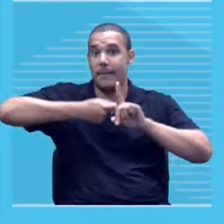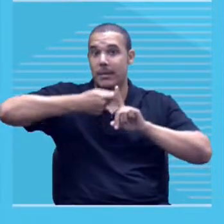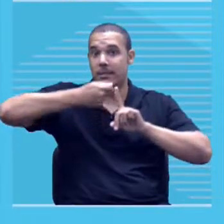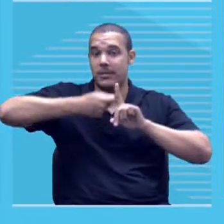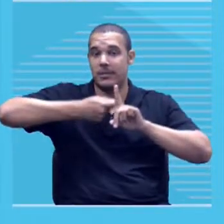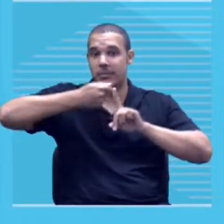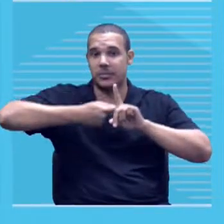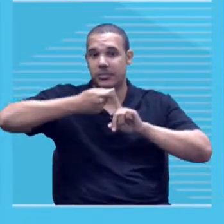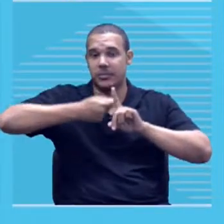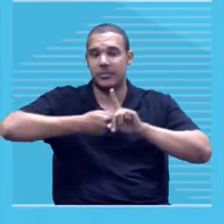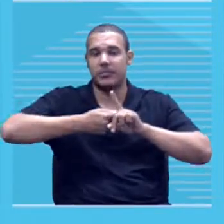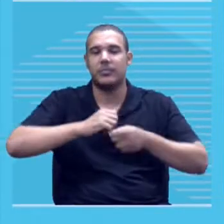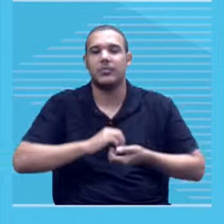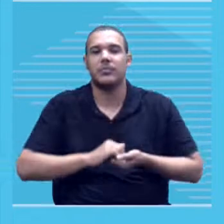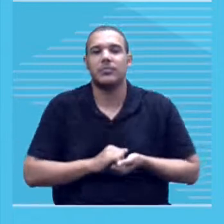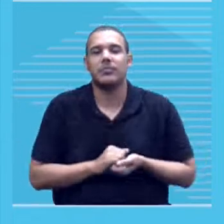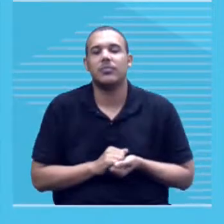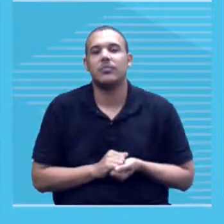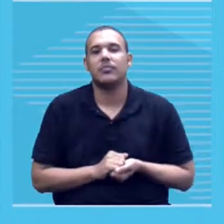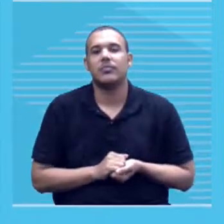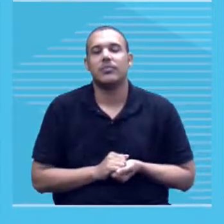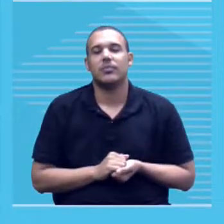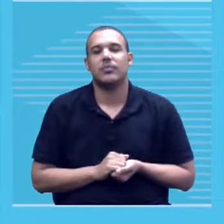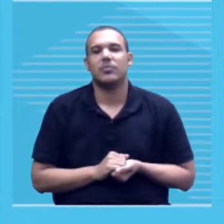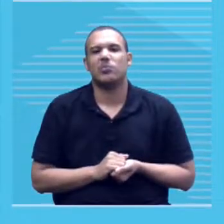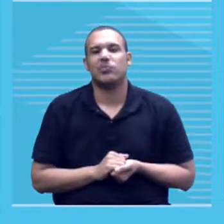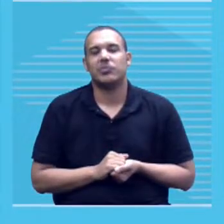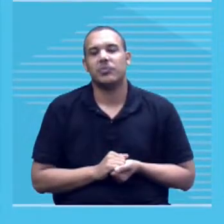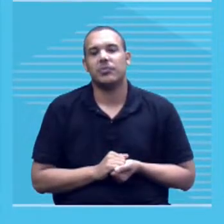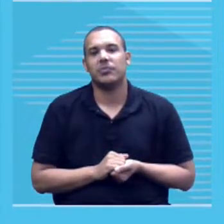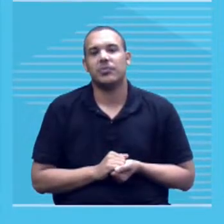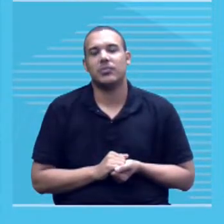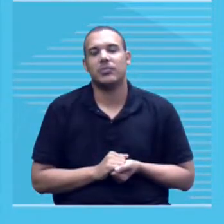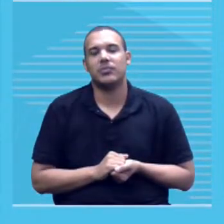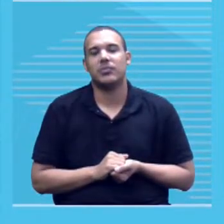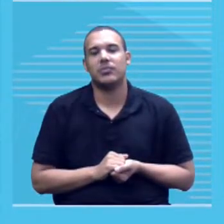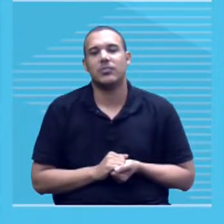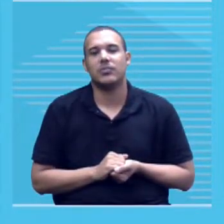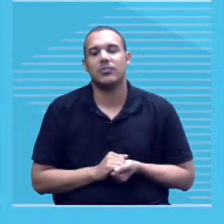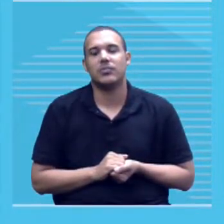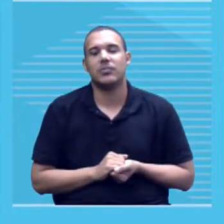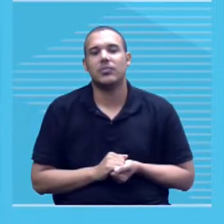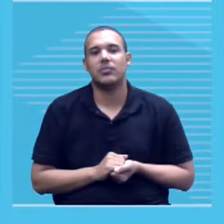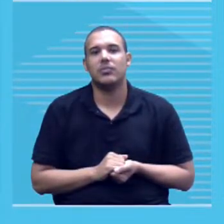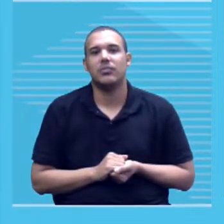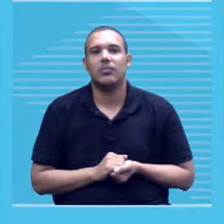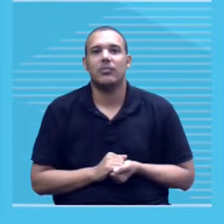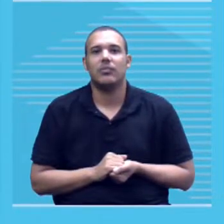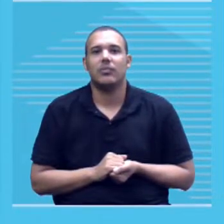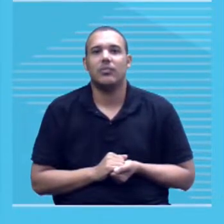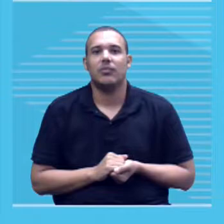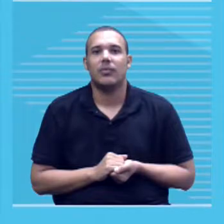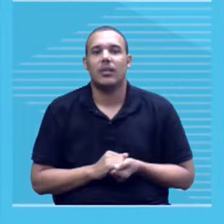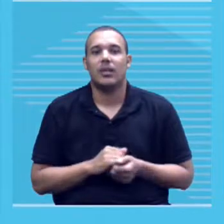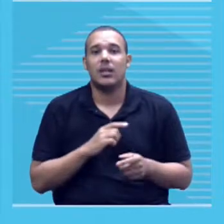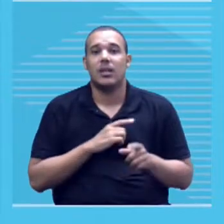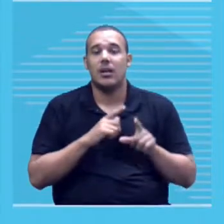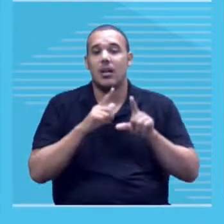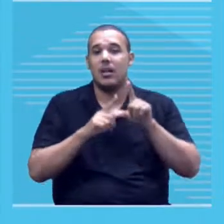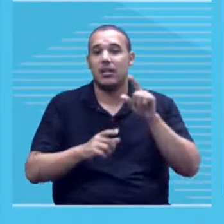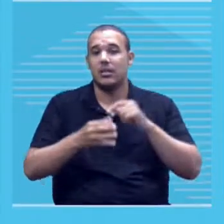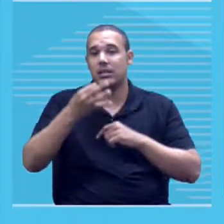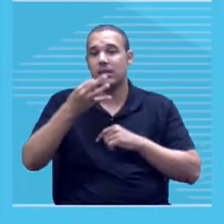diário. É o valor mensal no qual aquele sistema está inserido. Beleza? Então, aqui eu tenho como gabarito